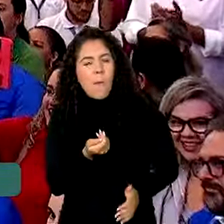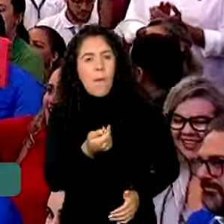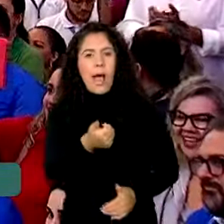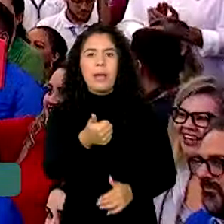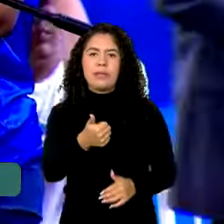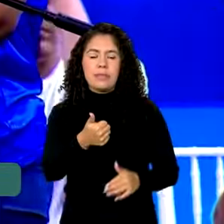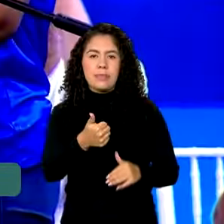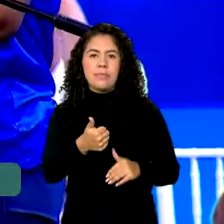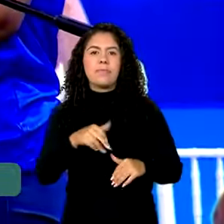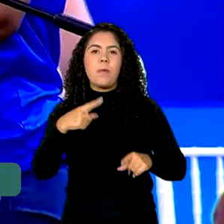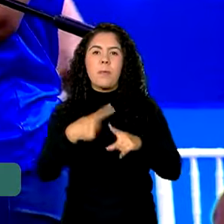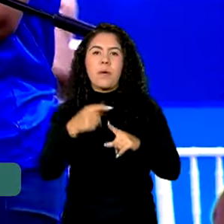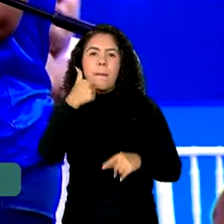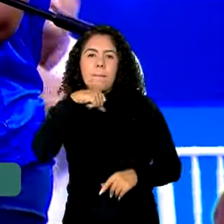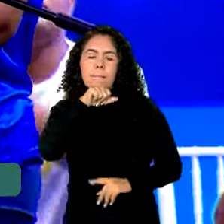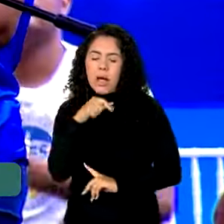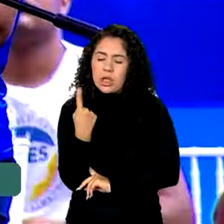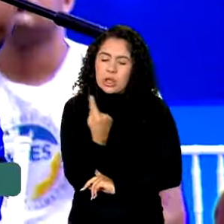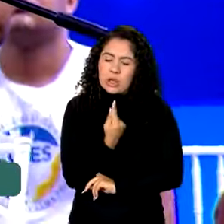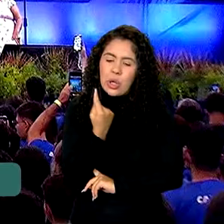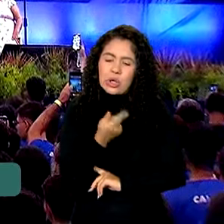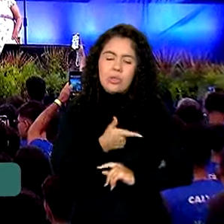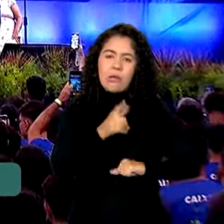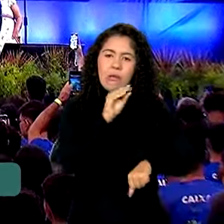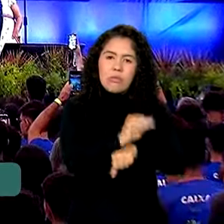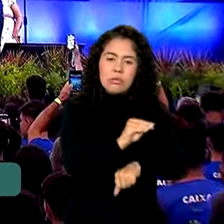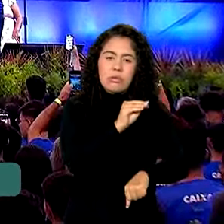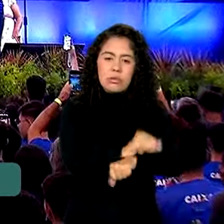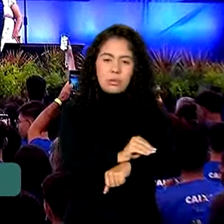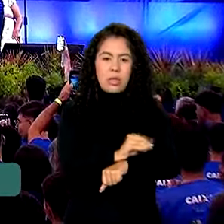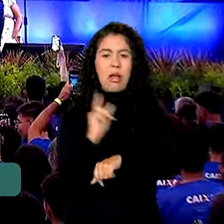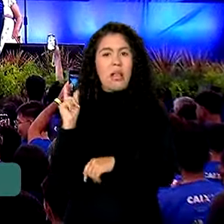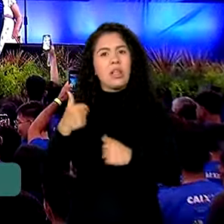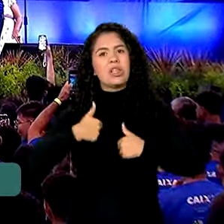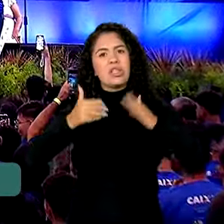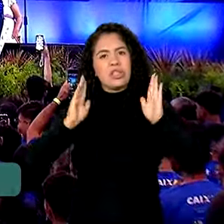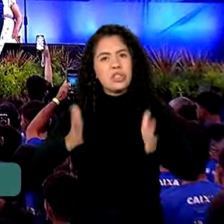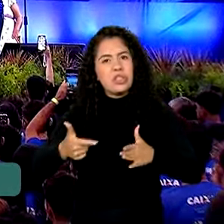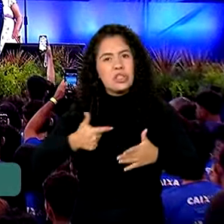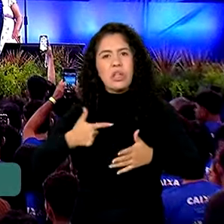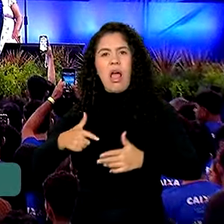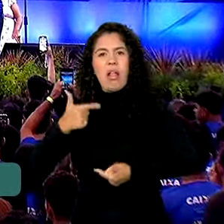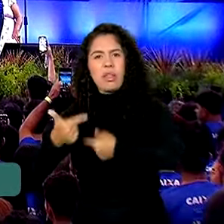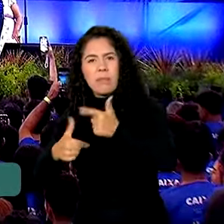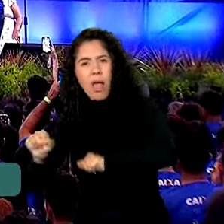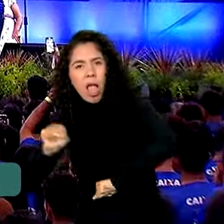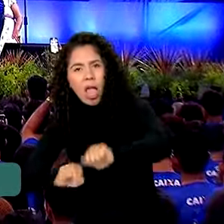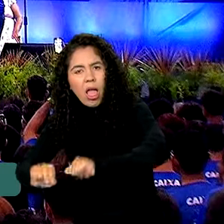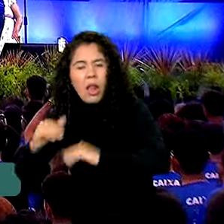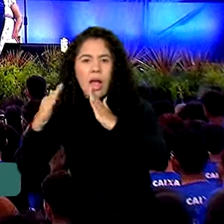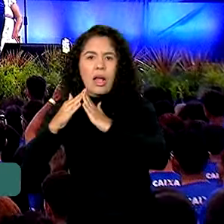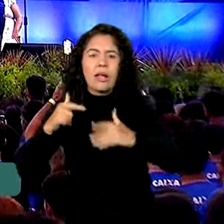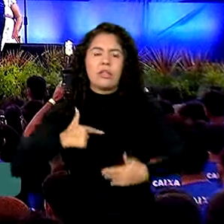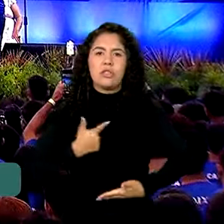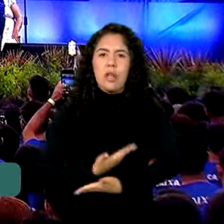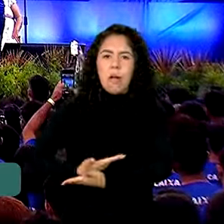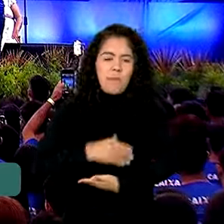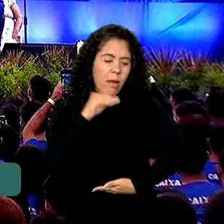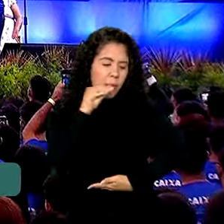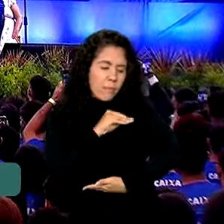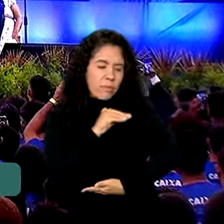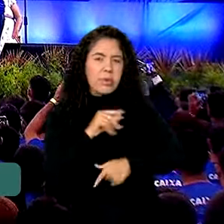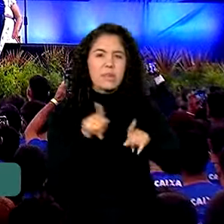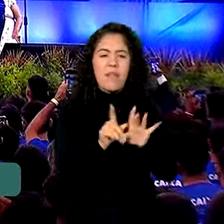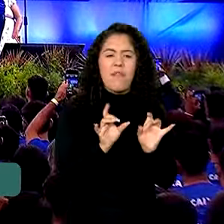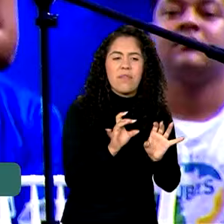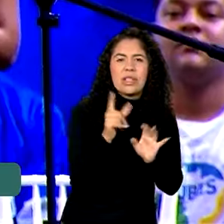permaneceu nos estudos com a ajuda do programa Pé de Meia. Eu já tive que trabalhar de doméstica, eu já fui babá, já vendi lanche, eu já fiz